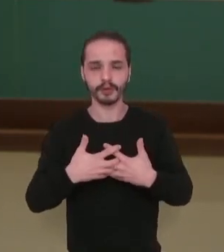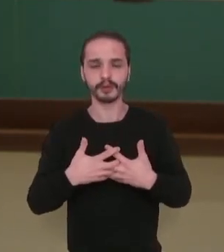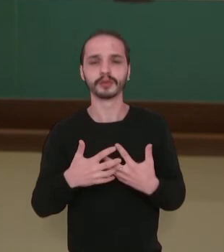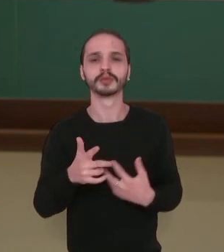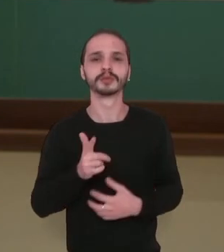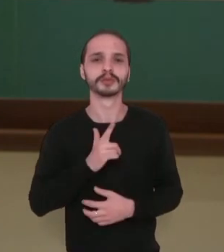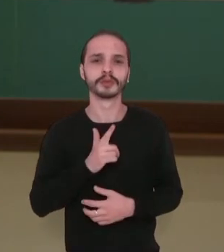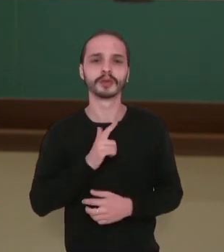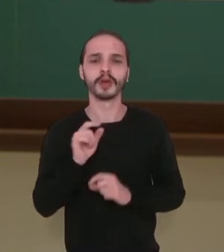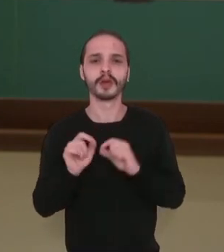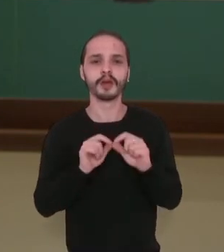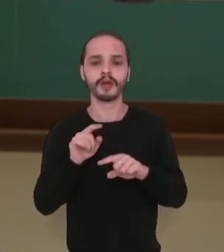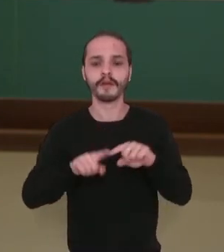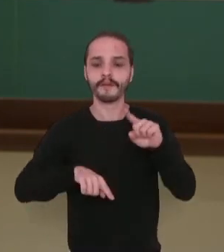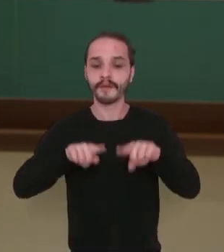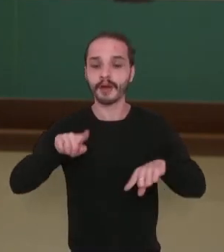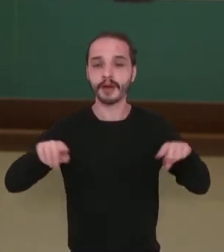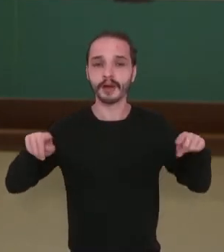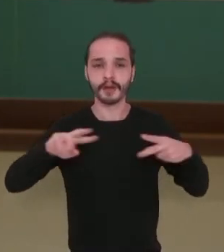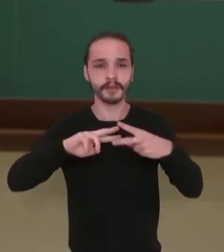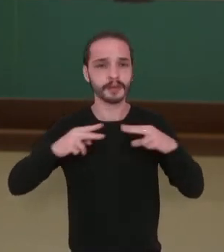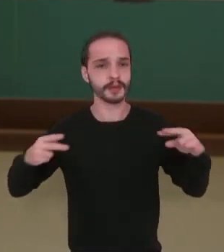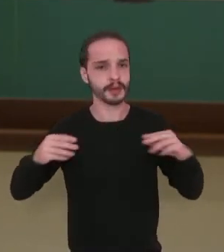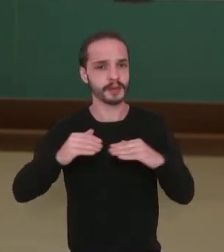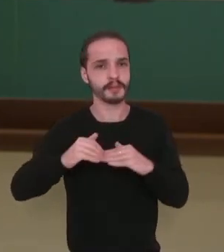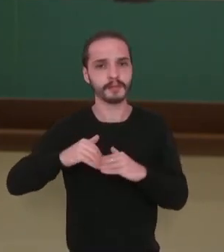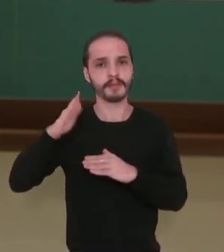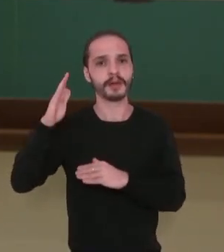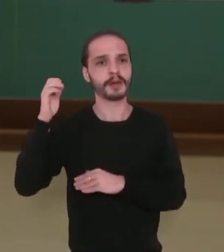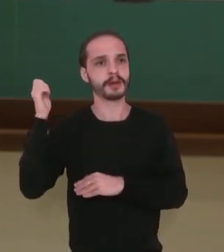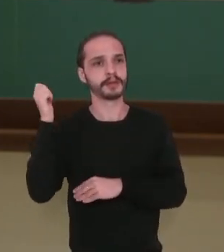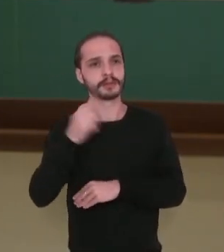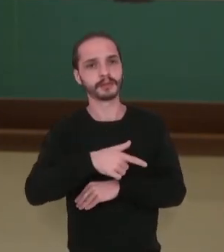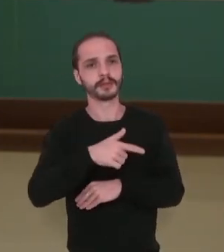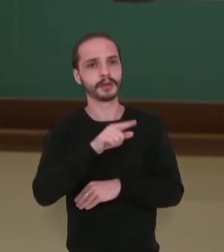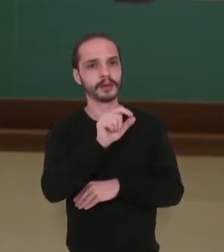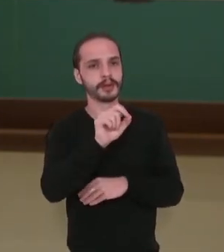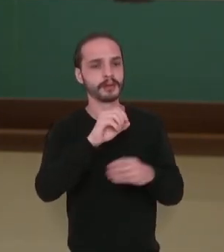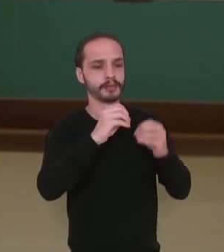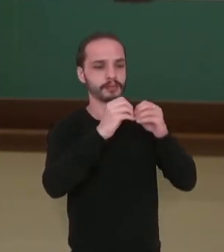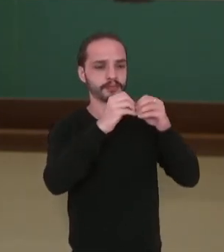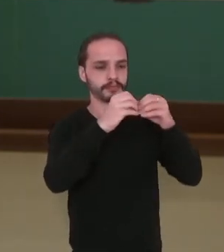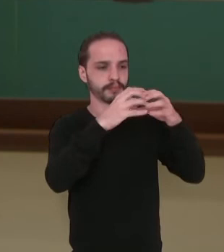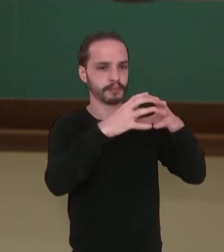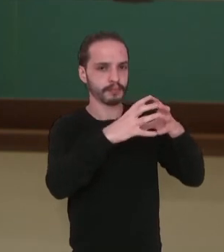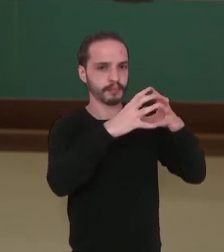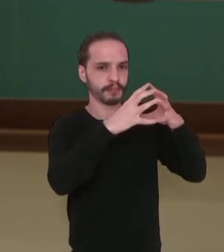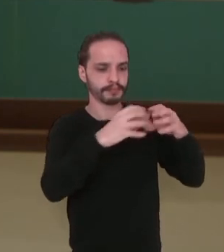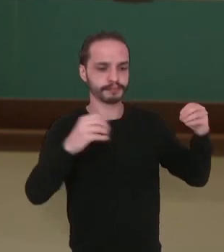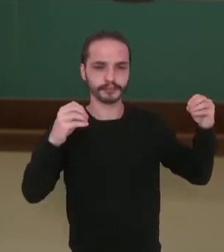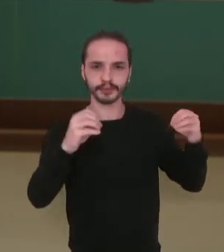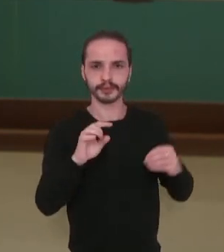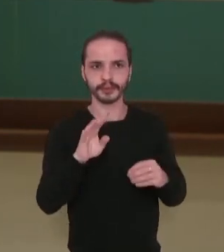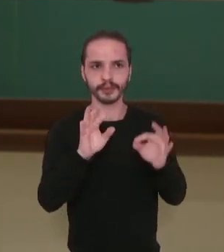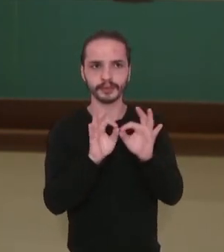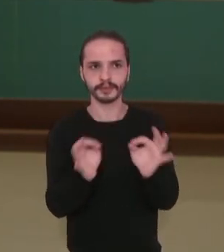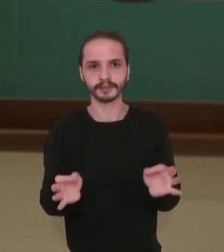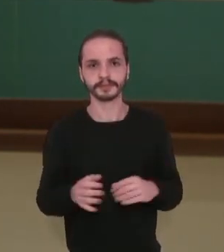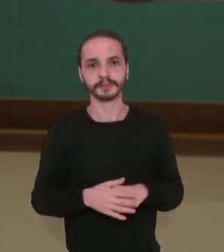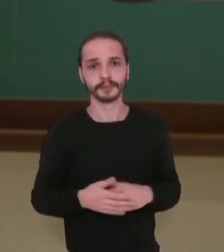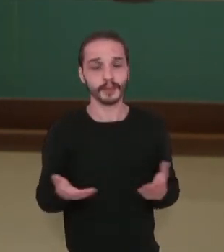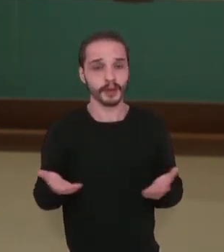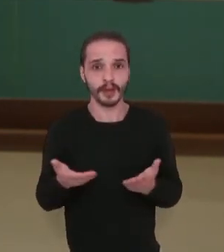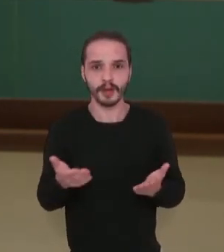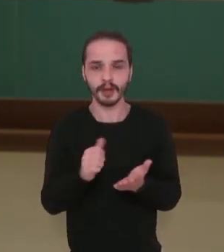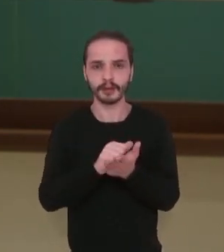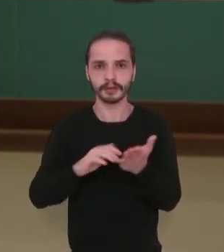proporciona uma variabilidade genética bem maior do que a bipartição. Muito bem, vamos fazer uma